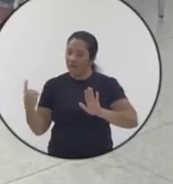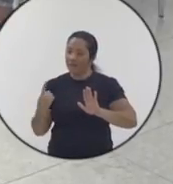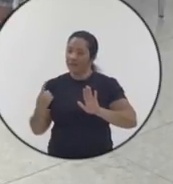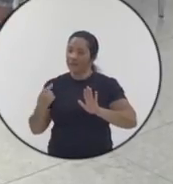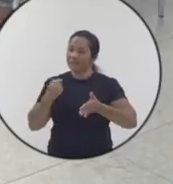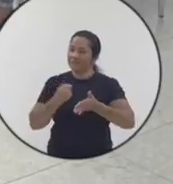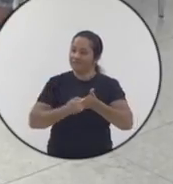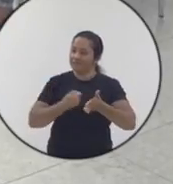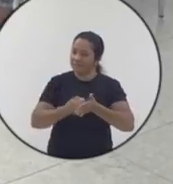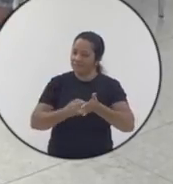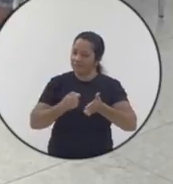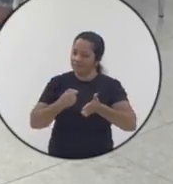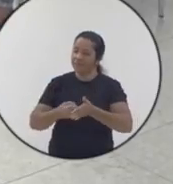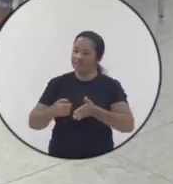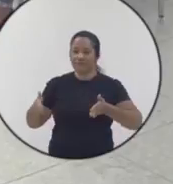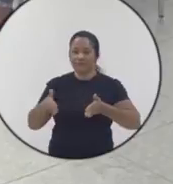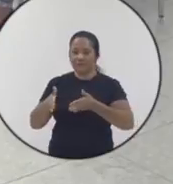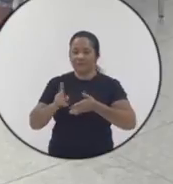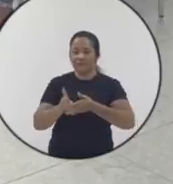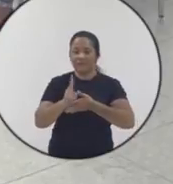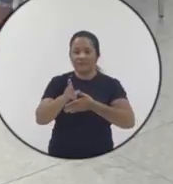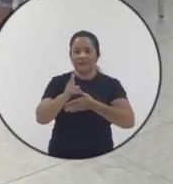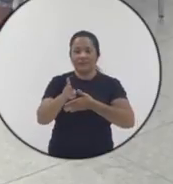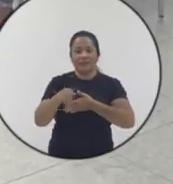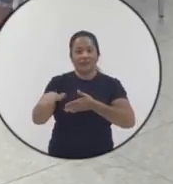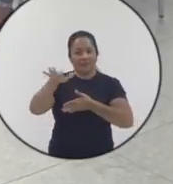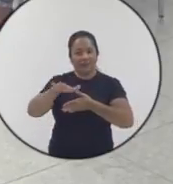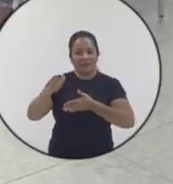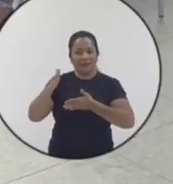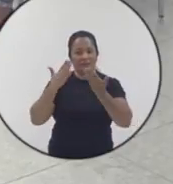precisamos prosseguir. E a psicologia é boa de luta, viu?